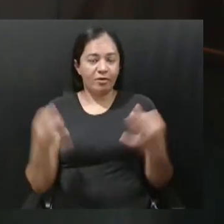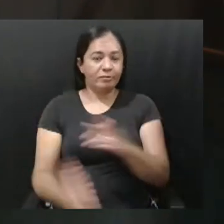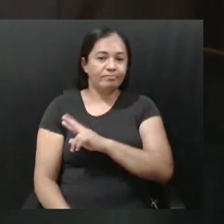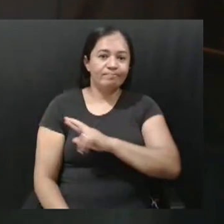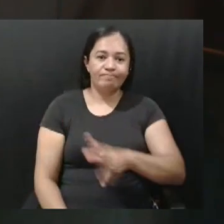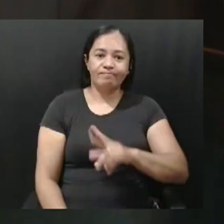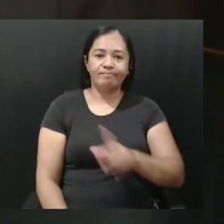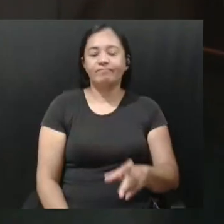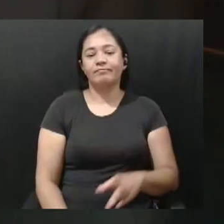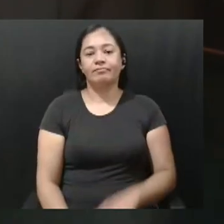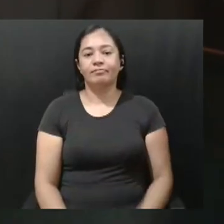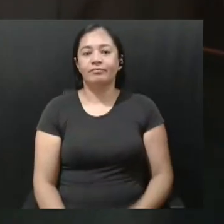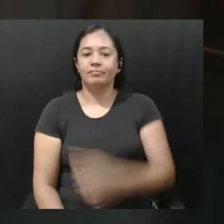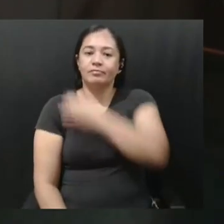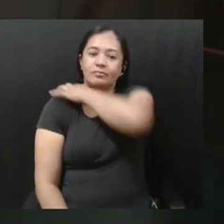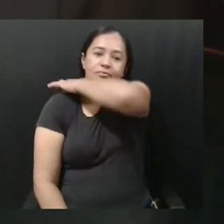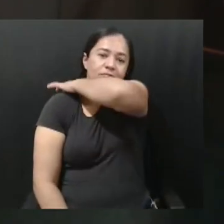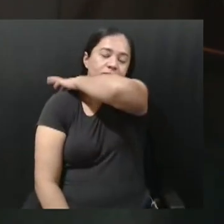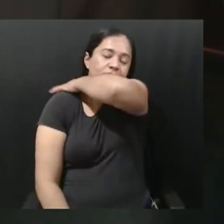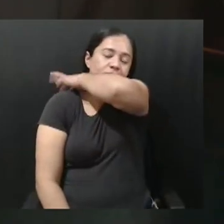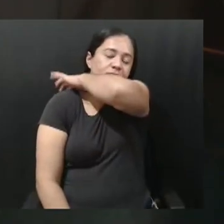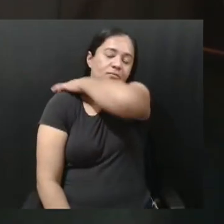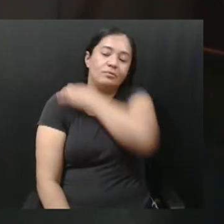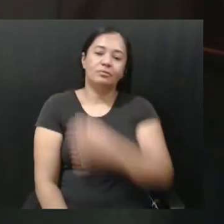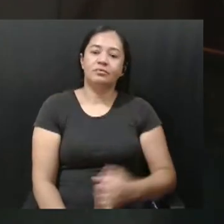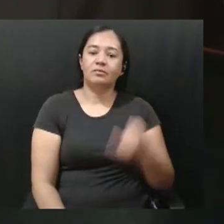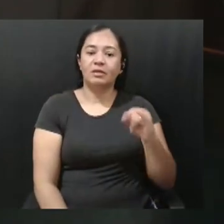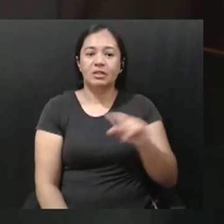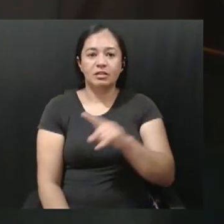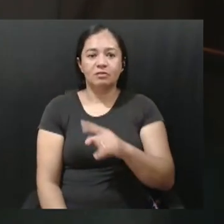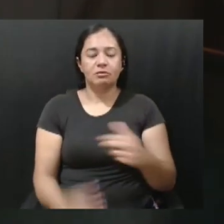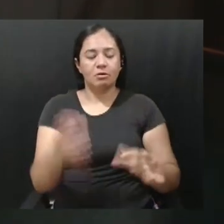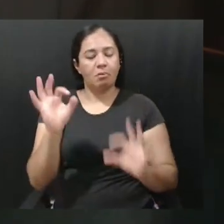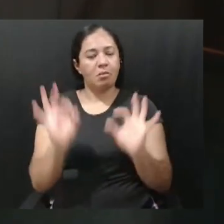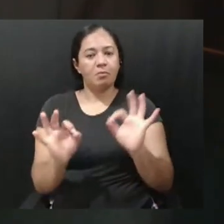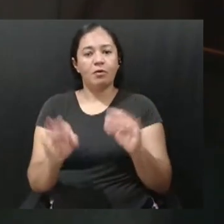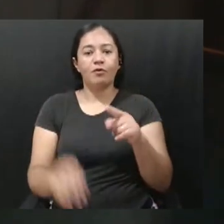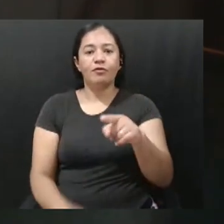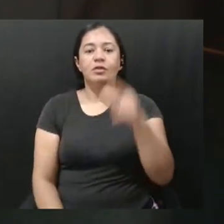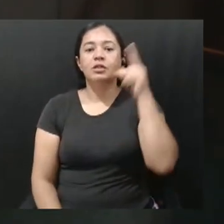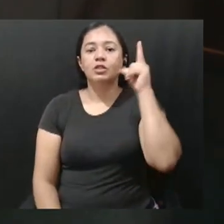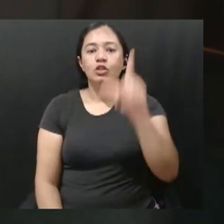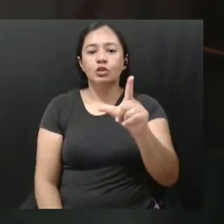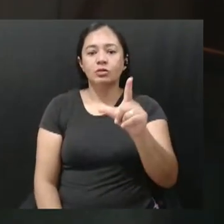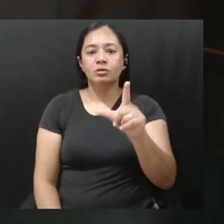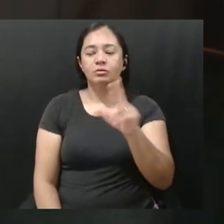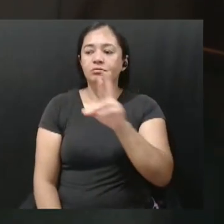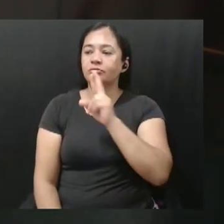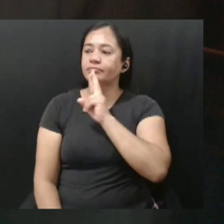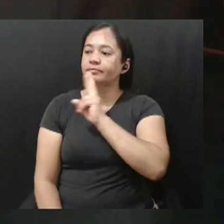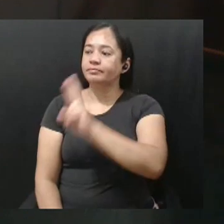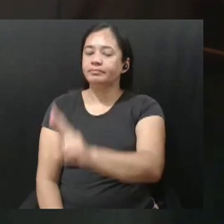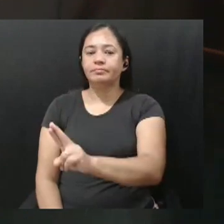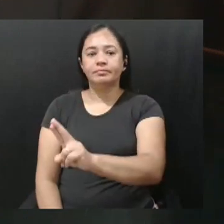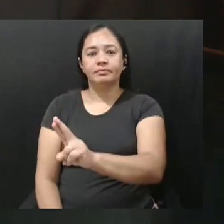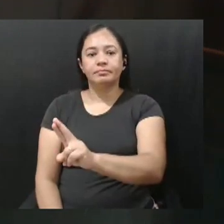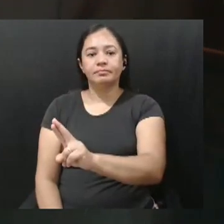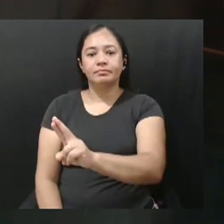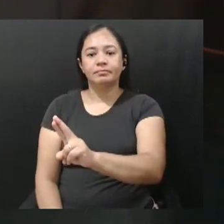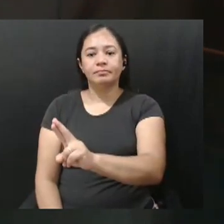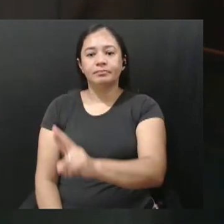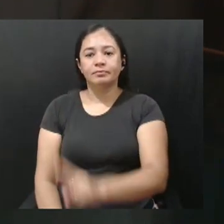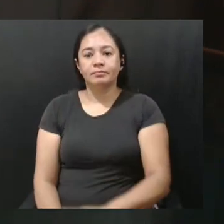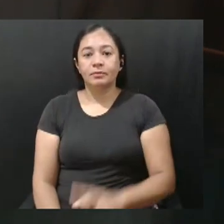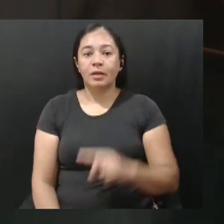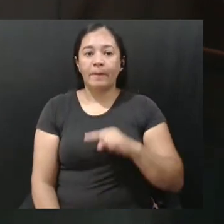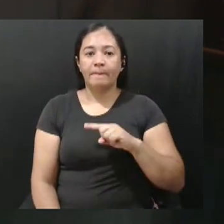você está preparado, se você está bem consigo mesmo, você consegue responder, né? Dar uma resposta, mas de forma assertiva.